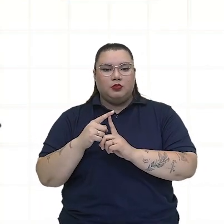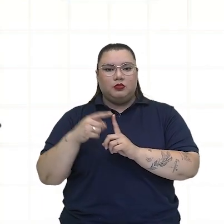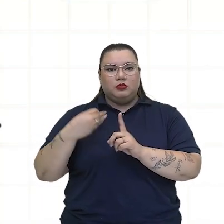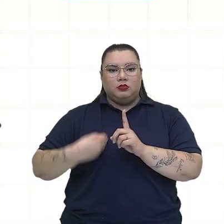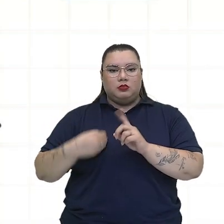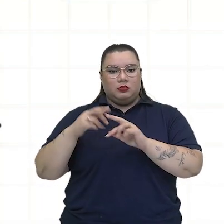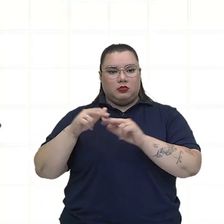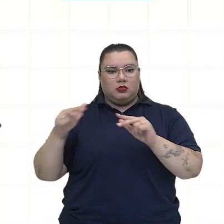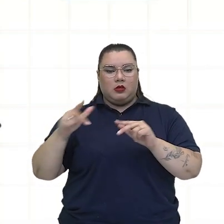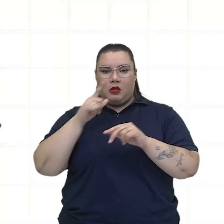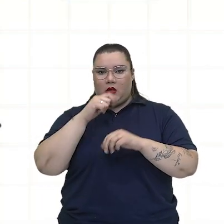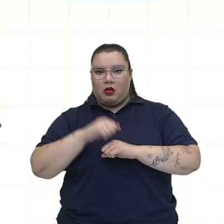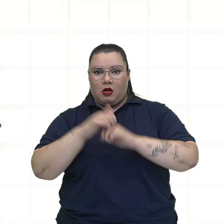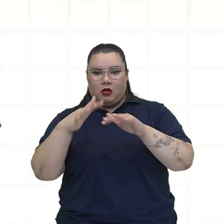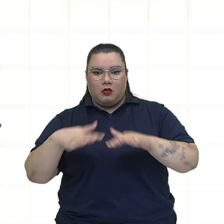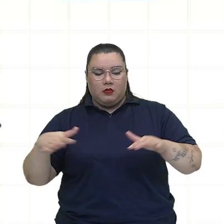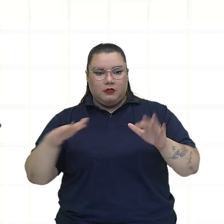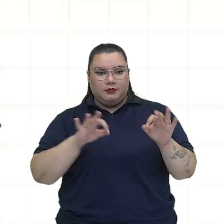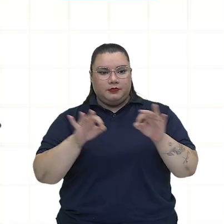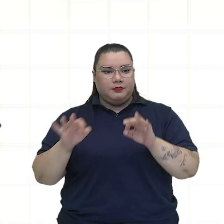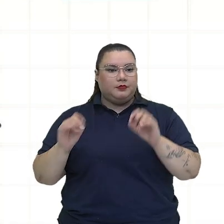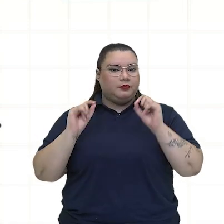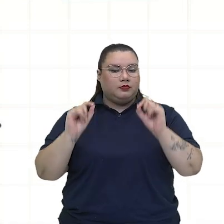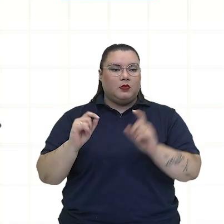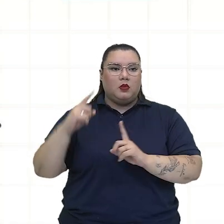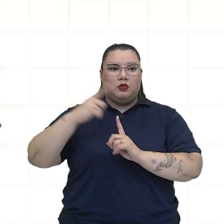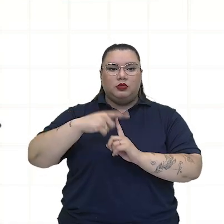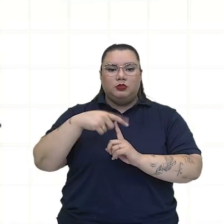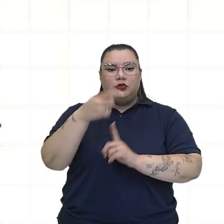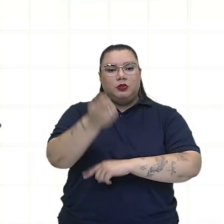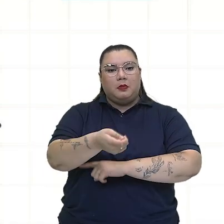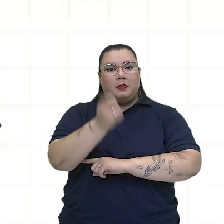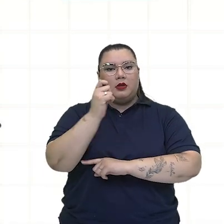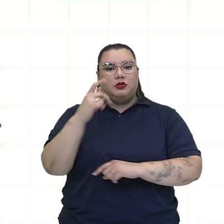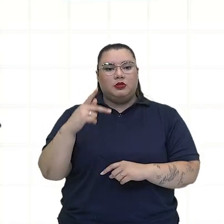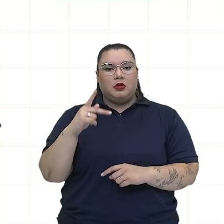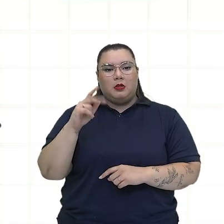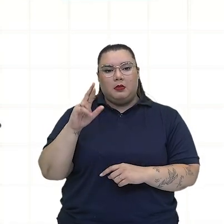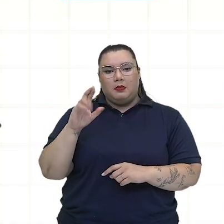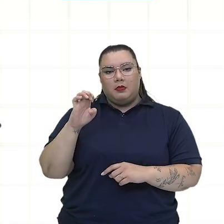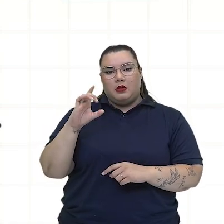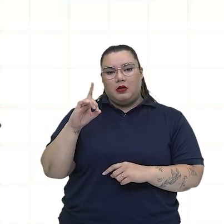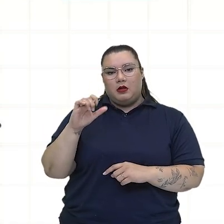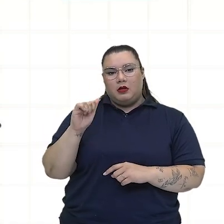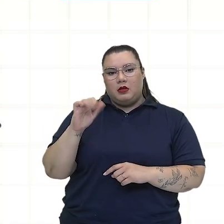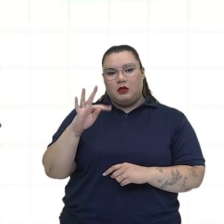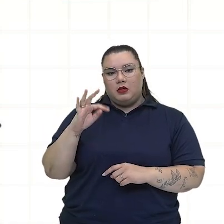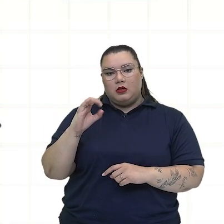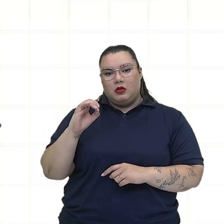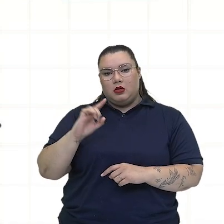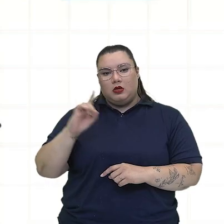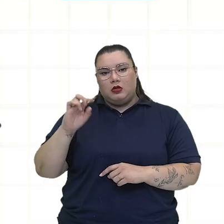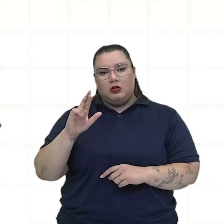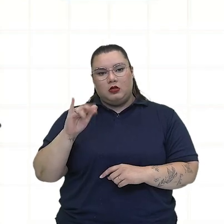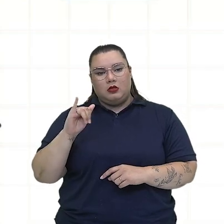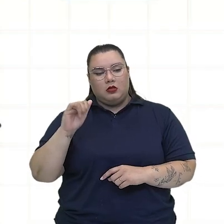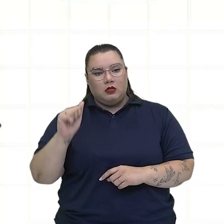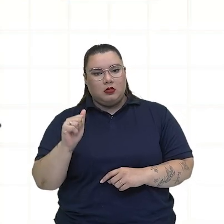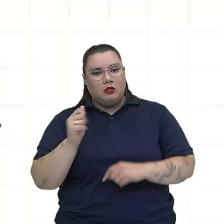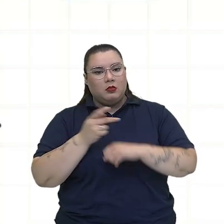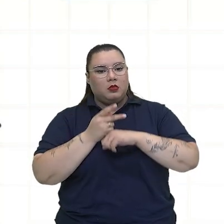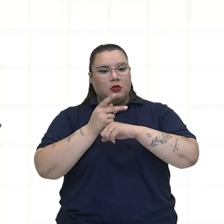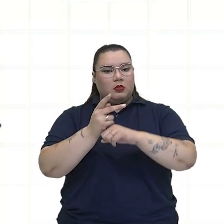marinhos e aquáticos em geral, que é a pesca predatória. A pesca predatória já diz o nome, né? Ela vai